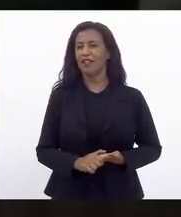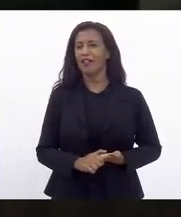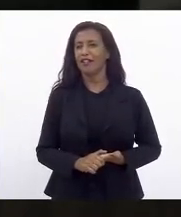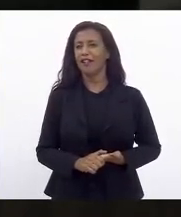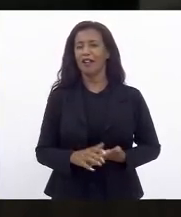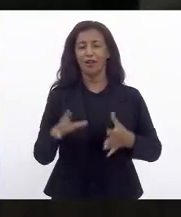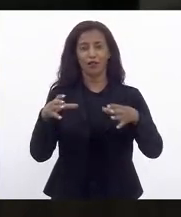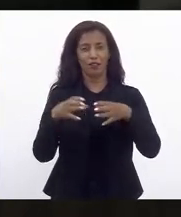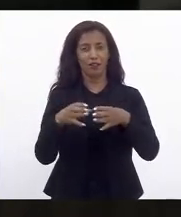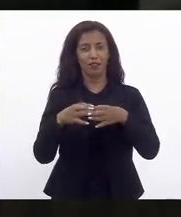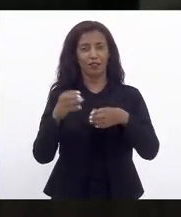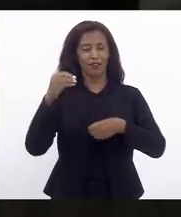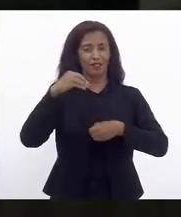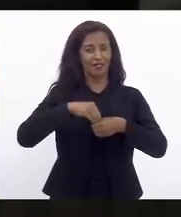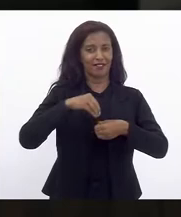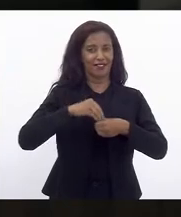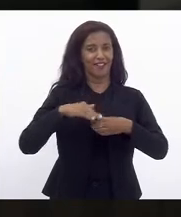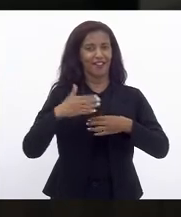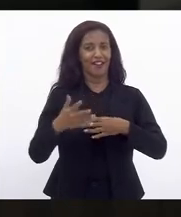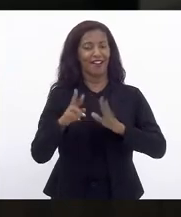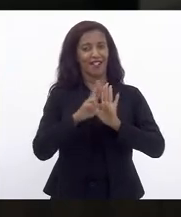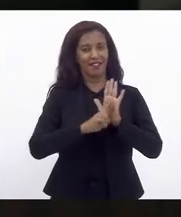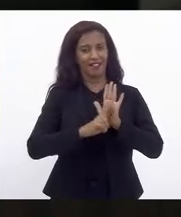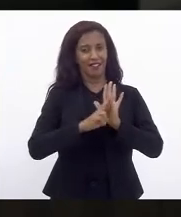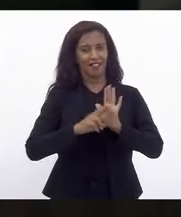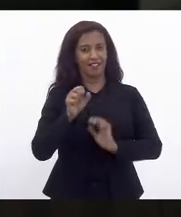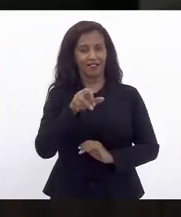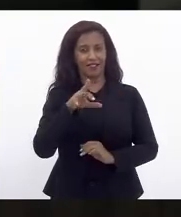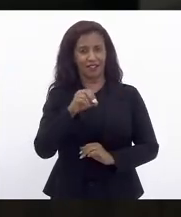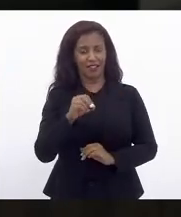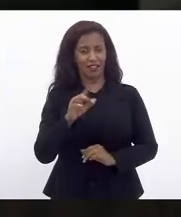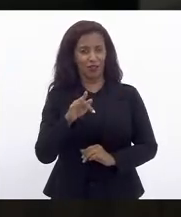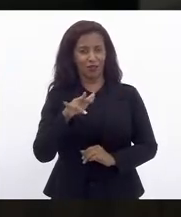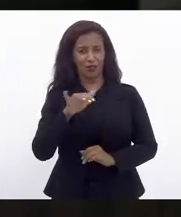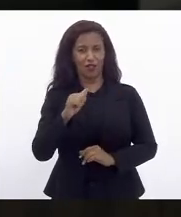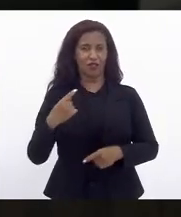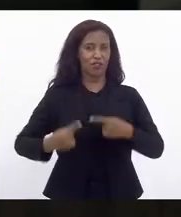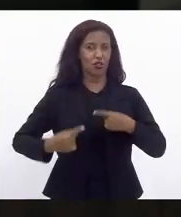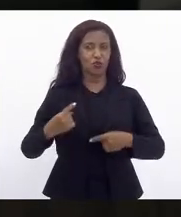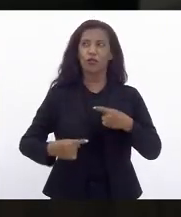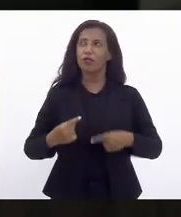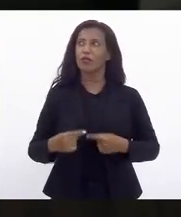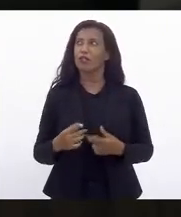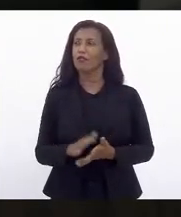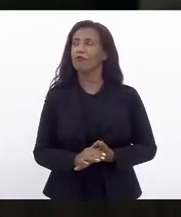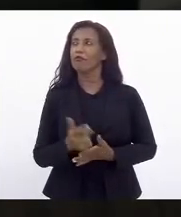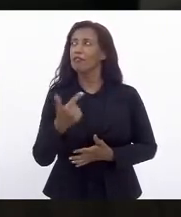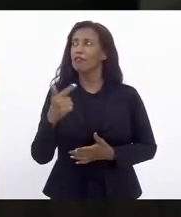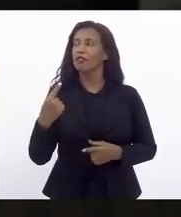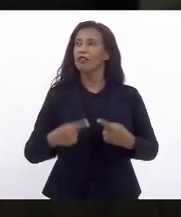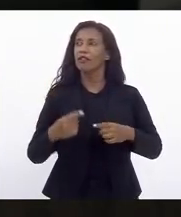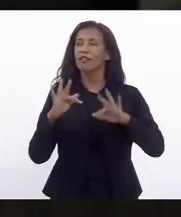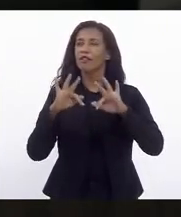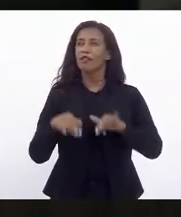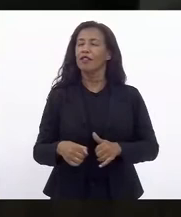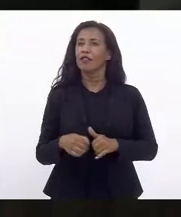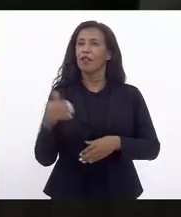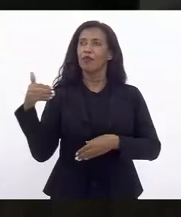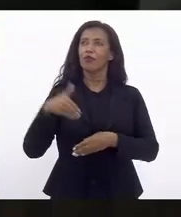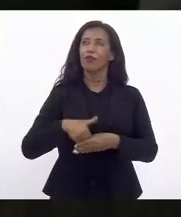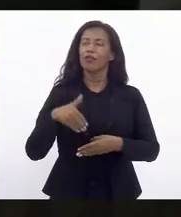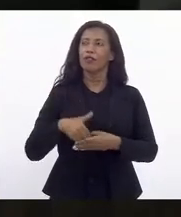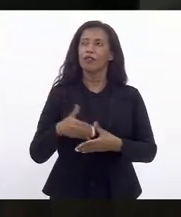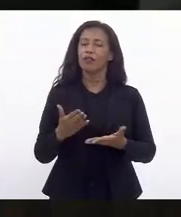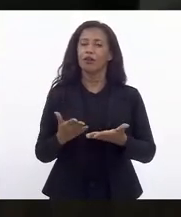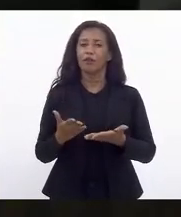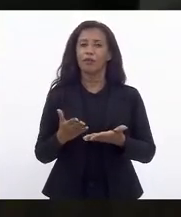da Comissão de Normas Internas e Proporções Externas, favorável, relator deputado Sérgio Fernandes. Em discussão, havendo quem queira discutir, encerrada a discussão. Em votação, os senhores